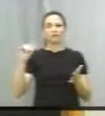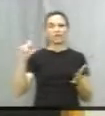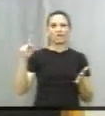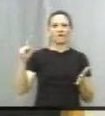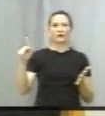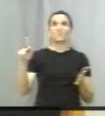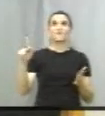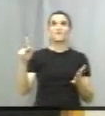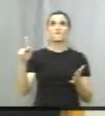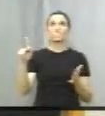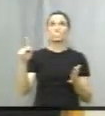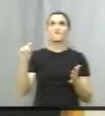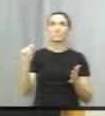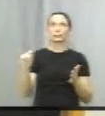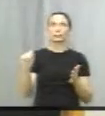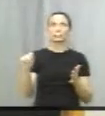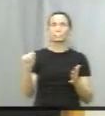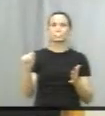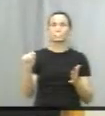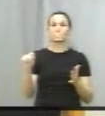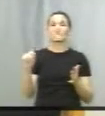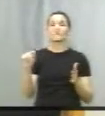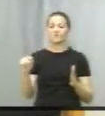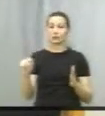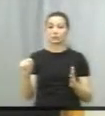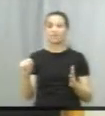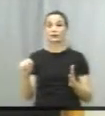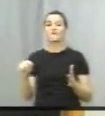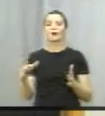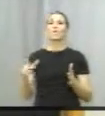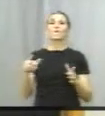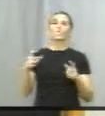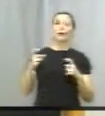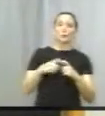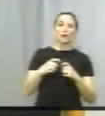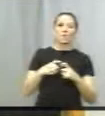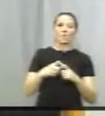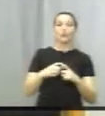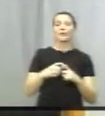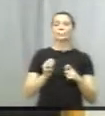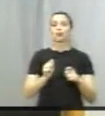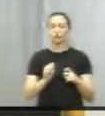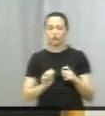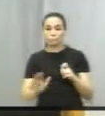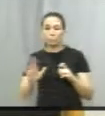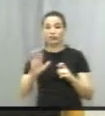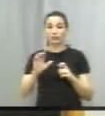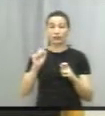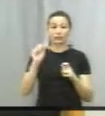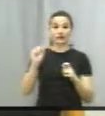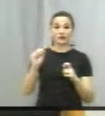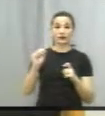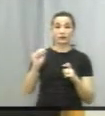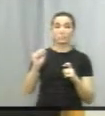do bairro, reivindicamos um médico clínico geral, o qual já foi providenciado.